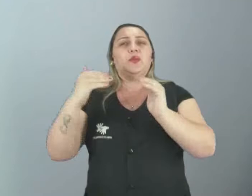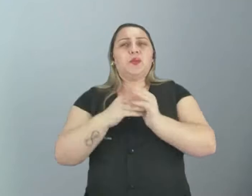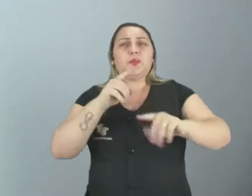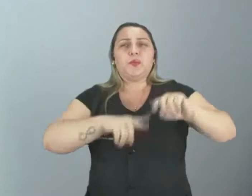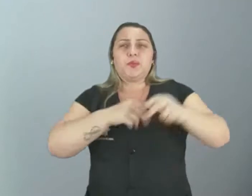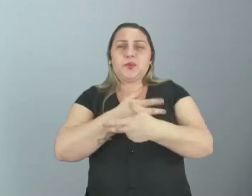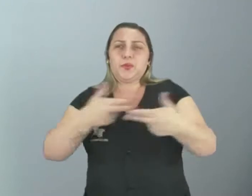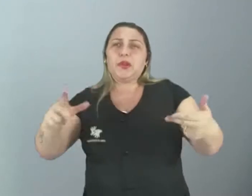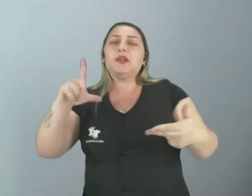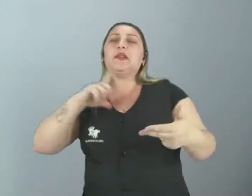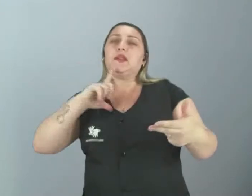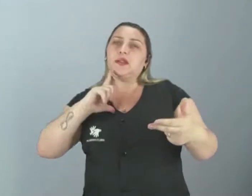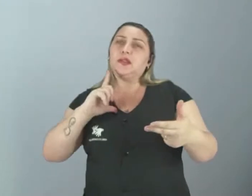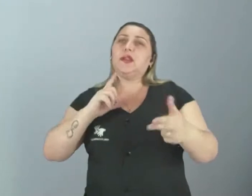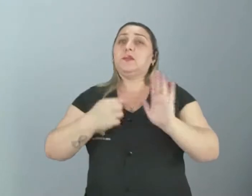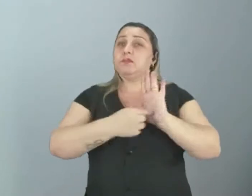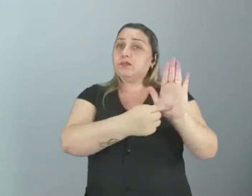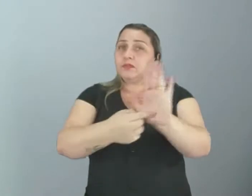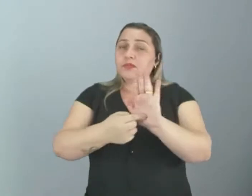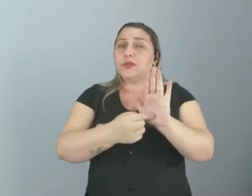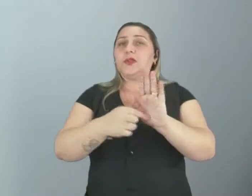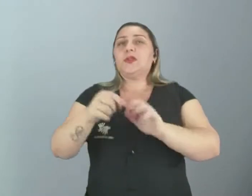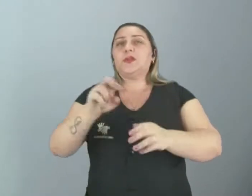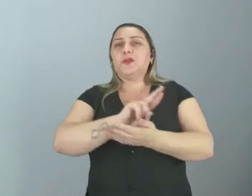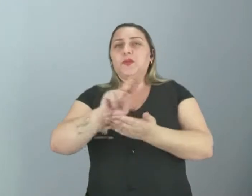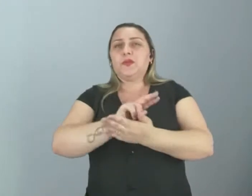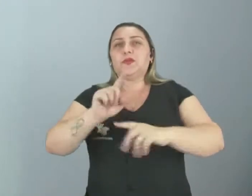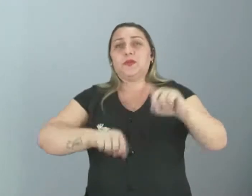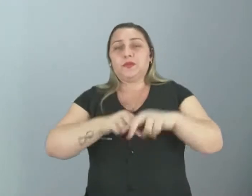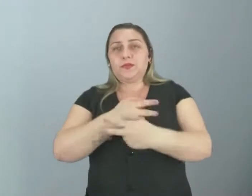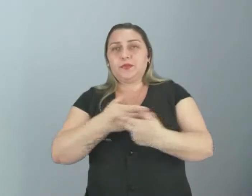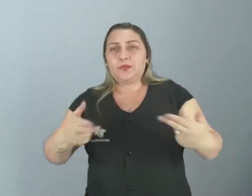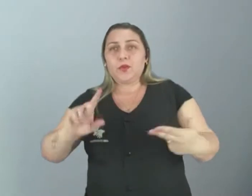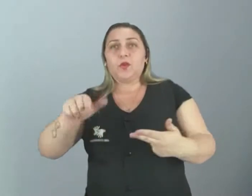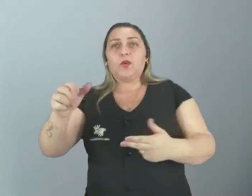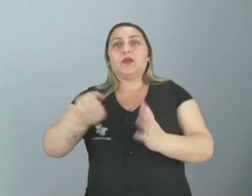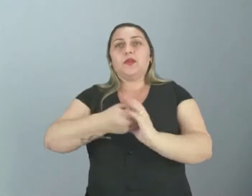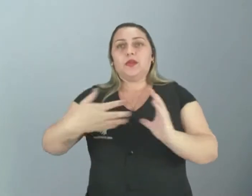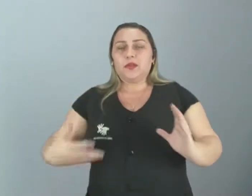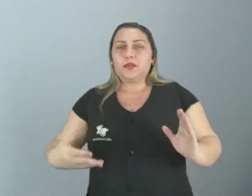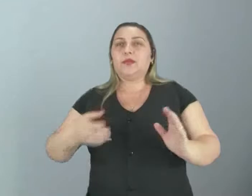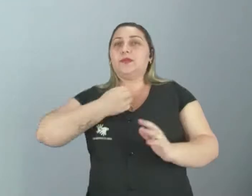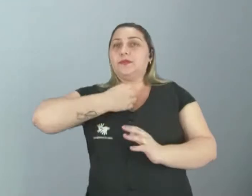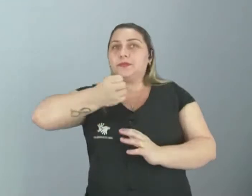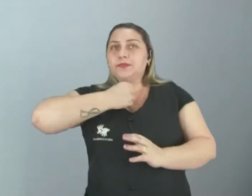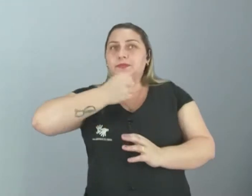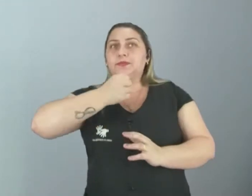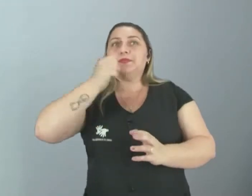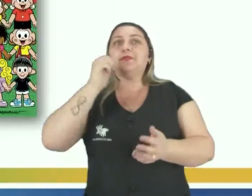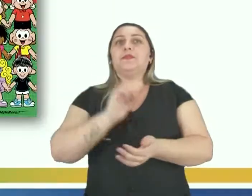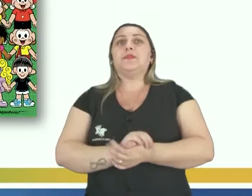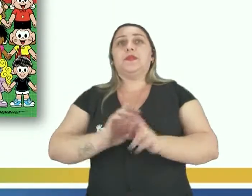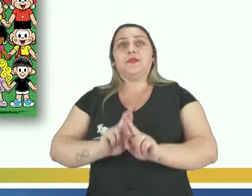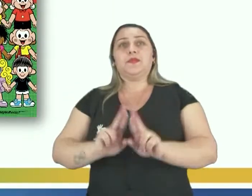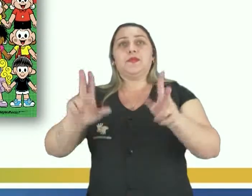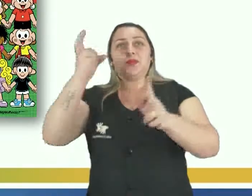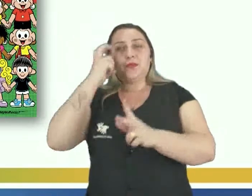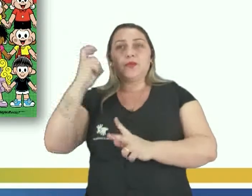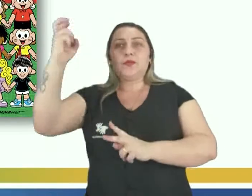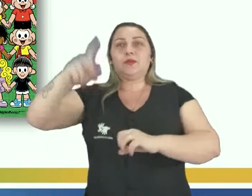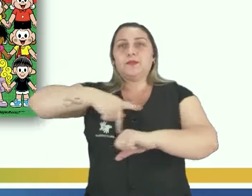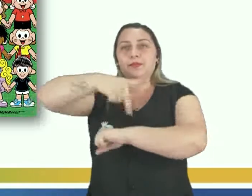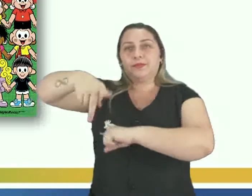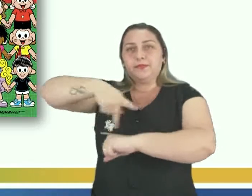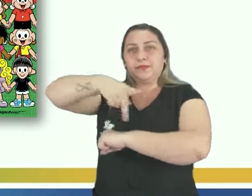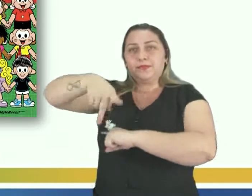elementos que tem na Turma da Mônica aparecem em diferentes produtos, tá? Outra característica dessa entrevista é as diferenças